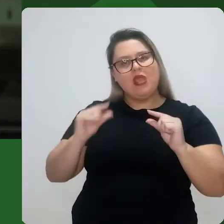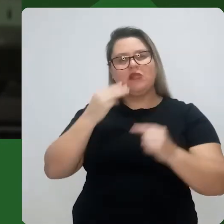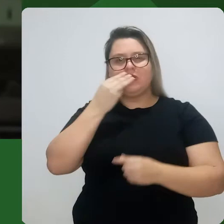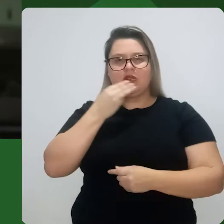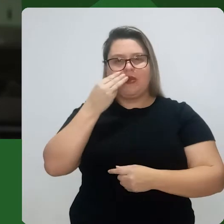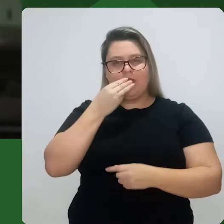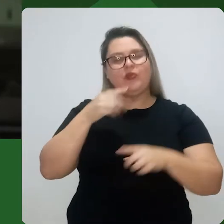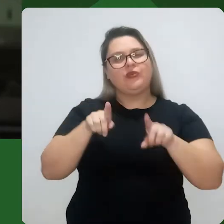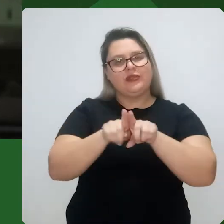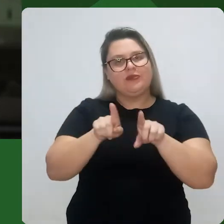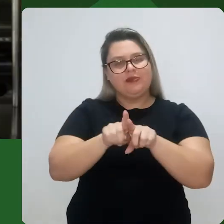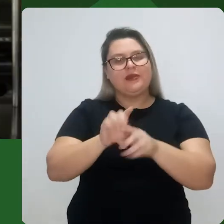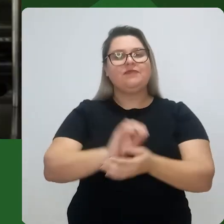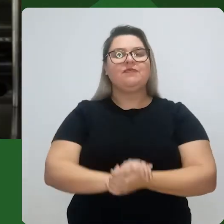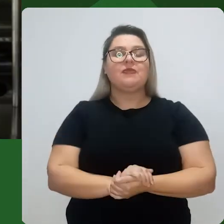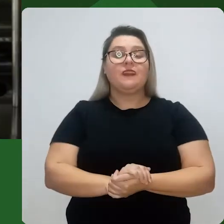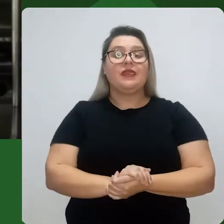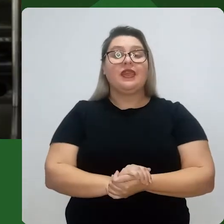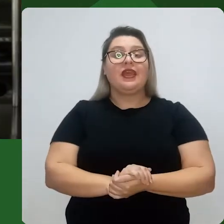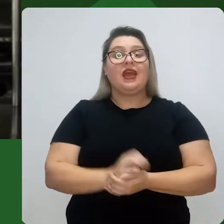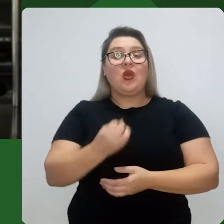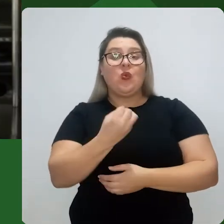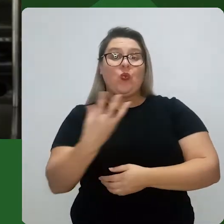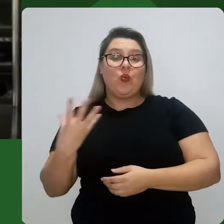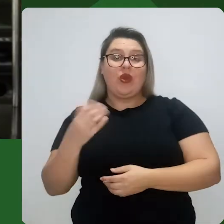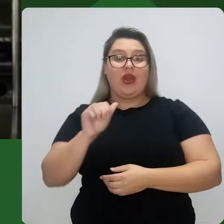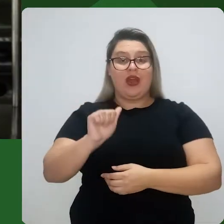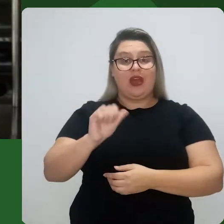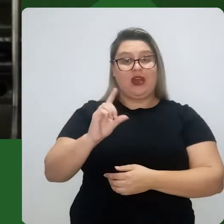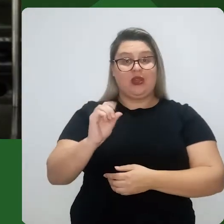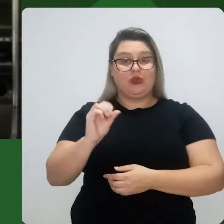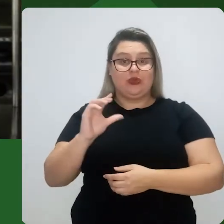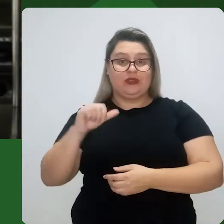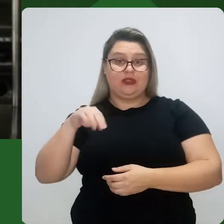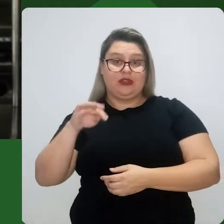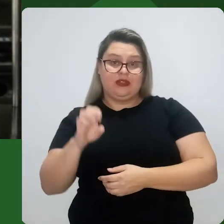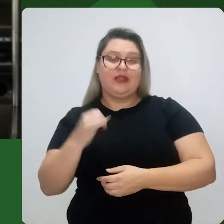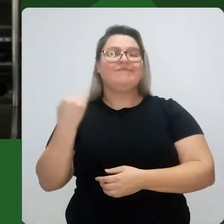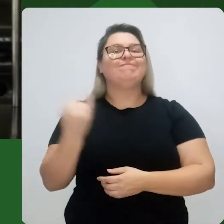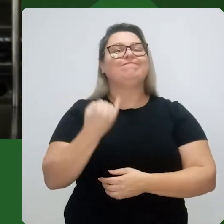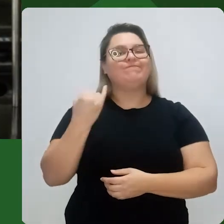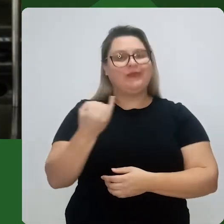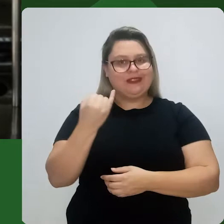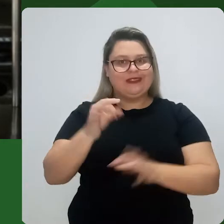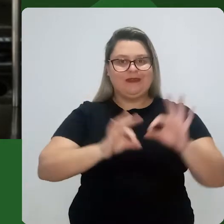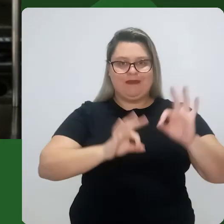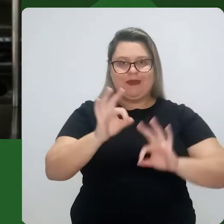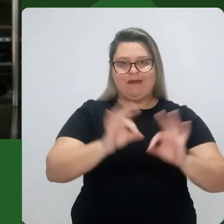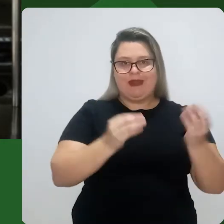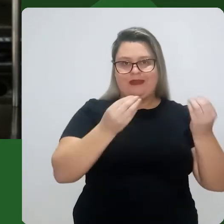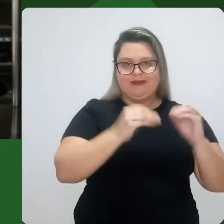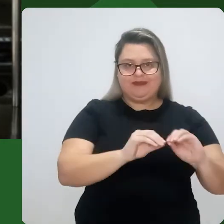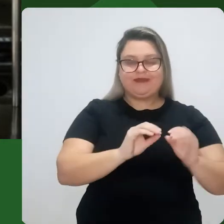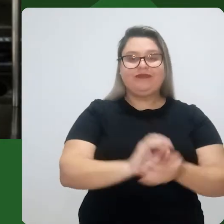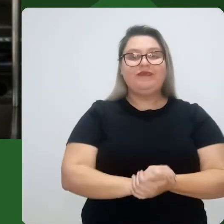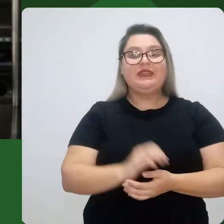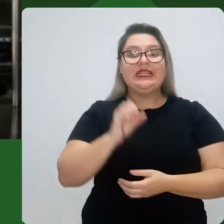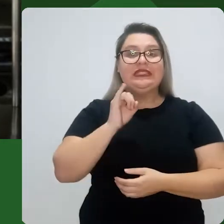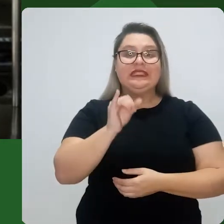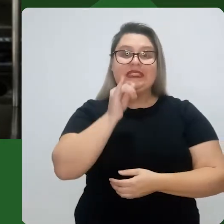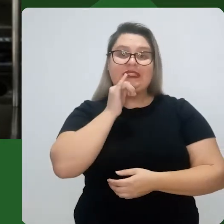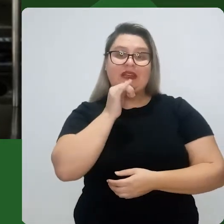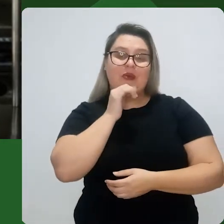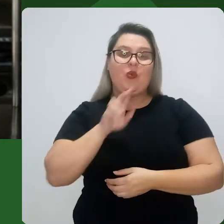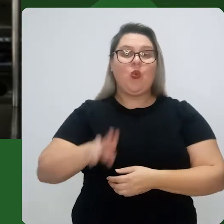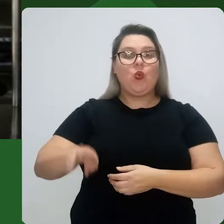sabor residual ainda. A quantidade de adoçante que vamos usar numa preparação ela é muito importante. Então, quando